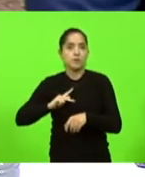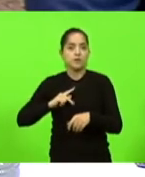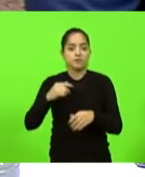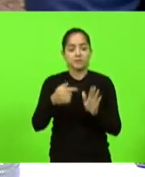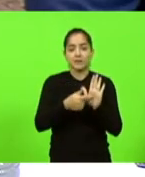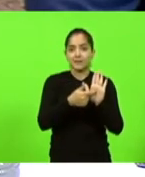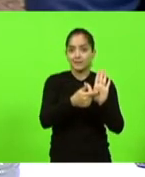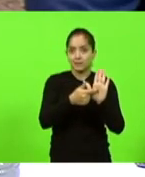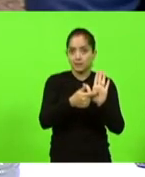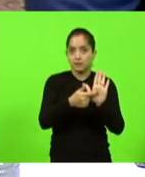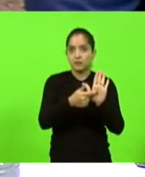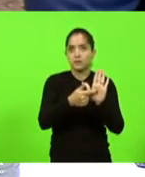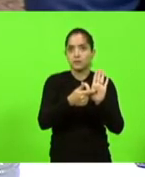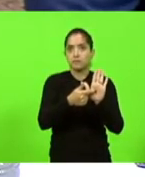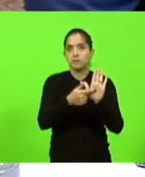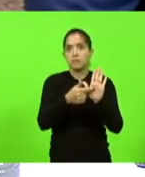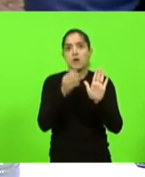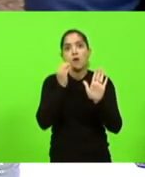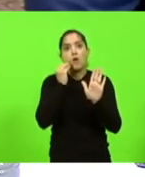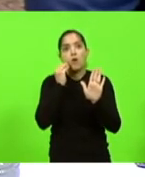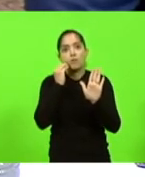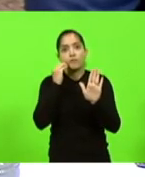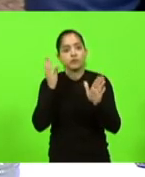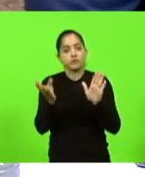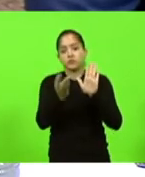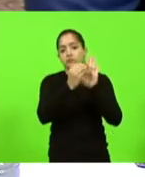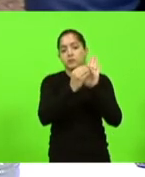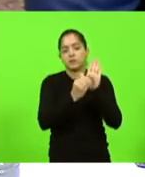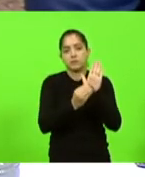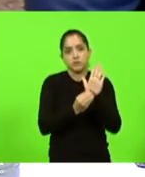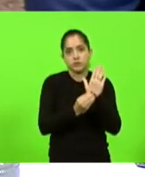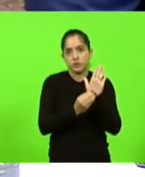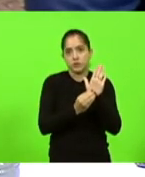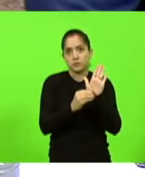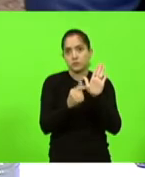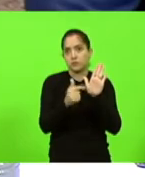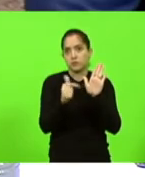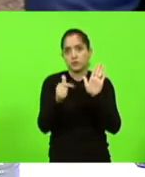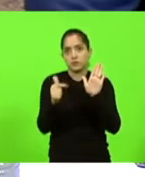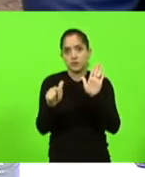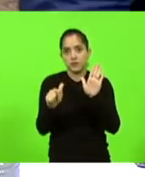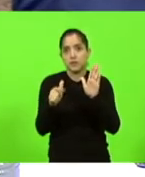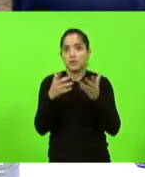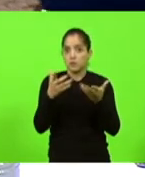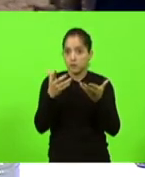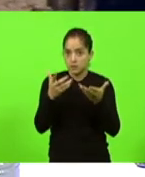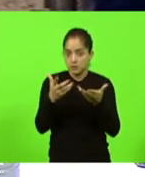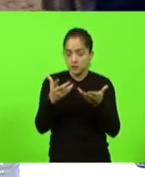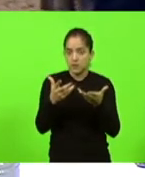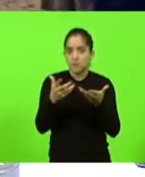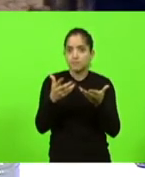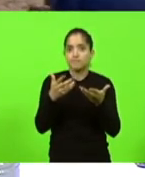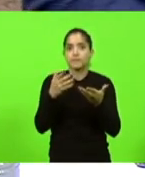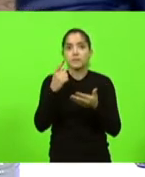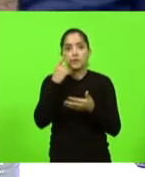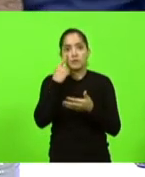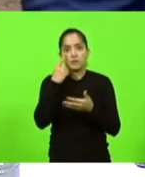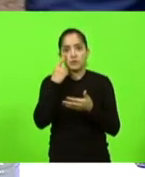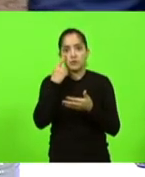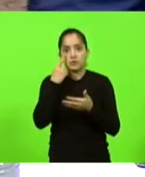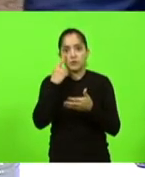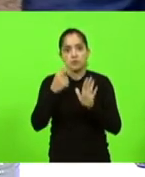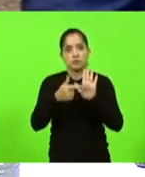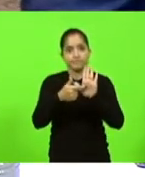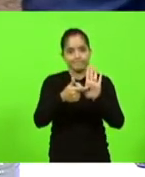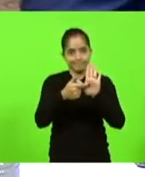nota, e obviamente não está no projeto porque não teve diligência. Eu queria justamente isso, fazer essa diligência. E vejam só, está aqui no